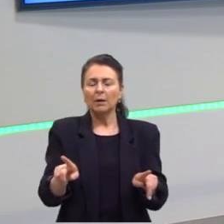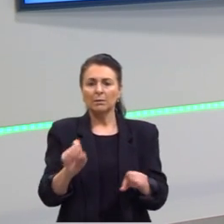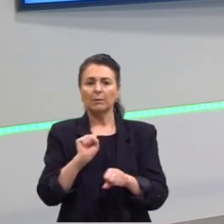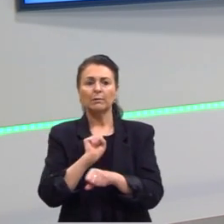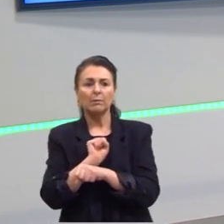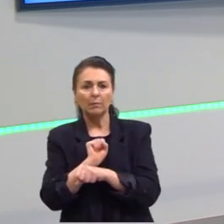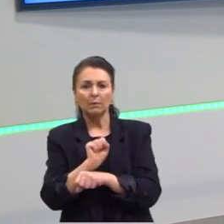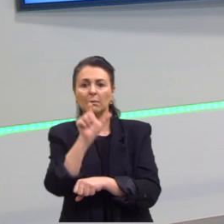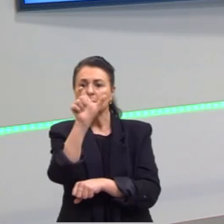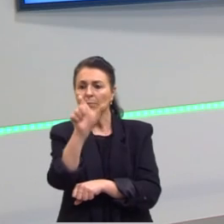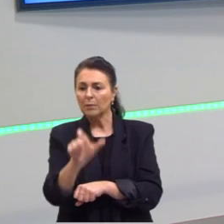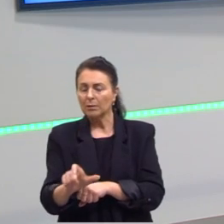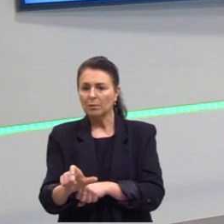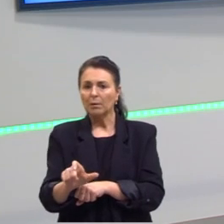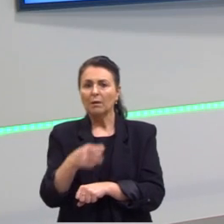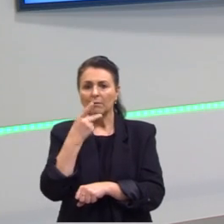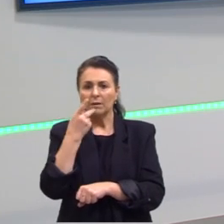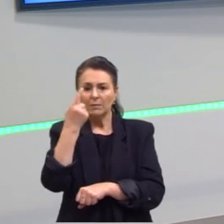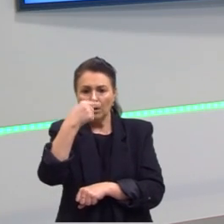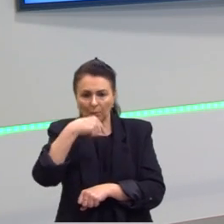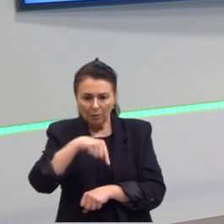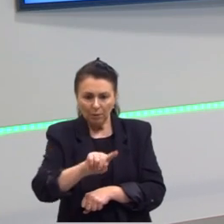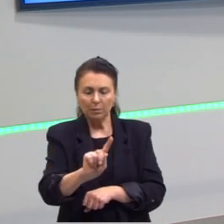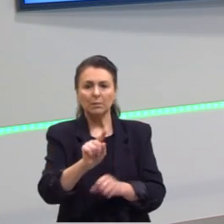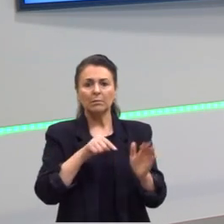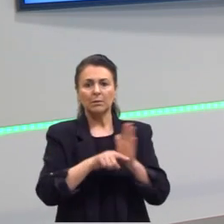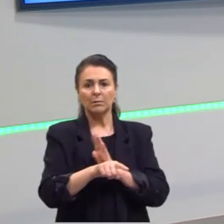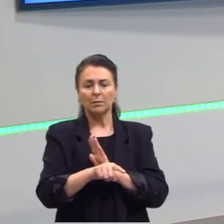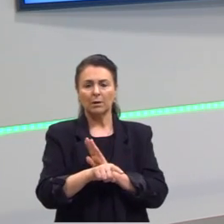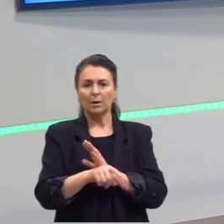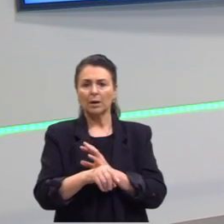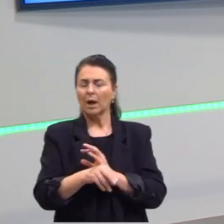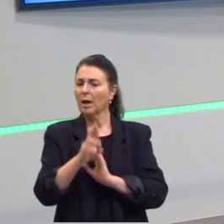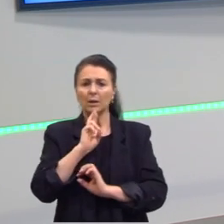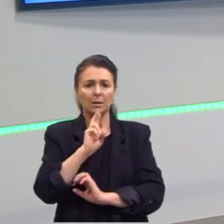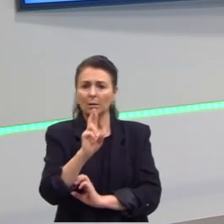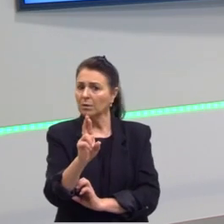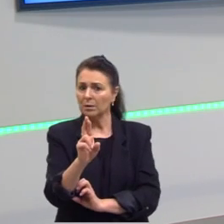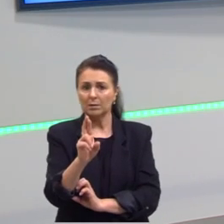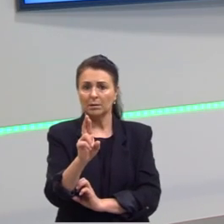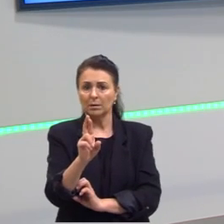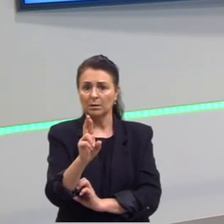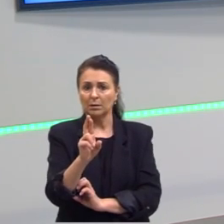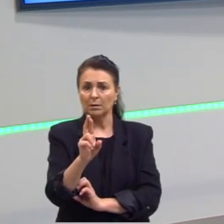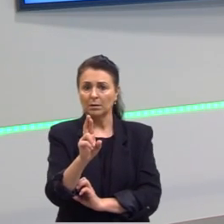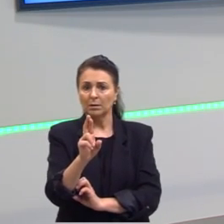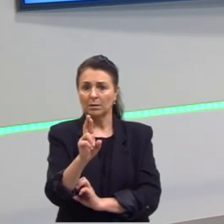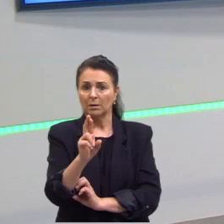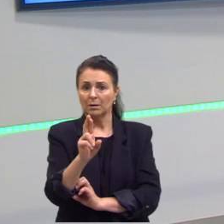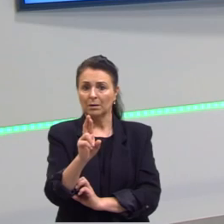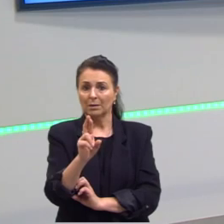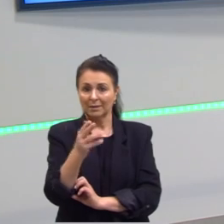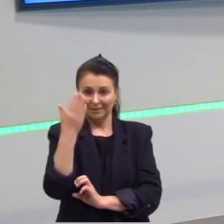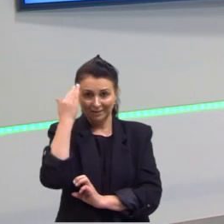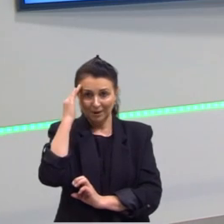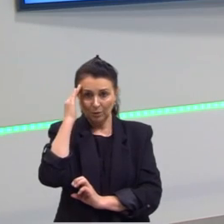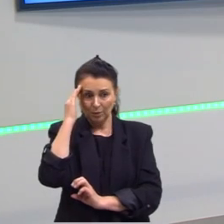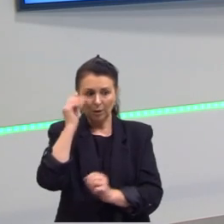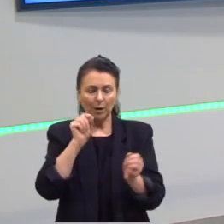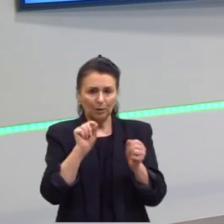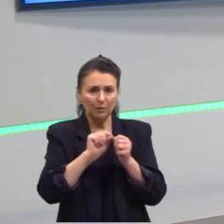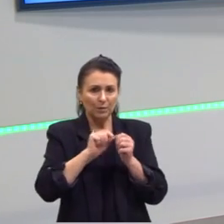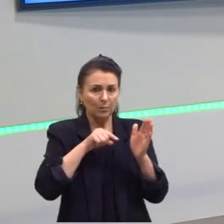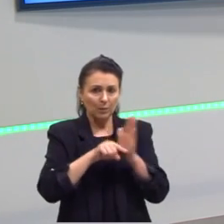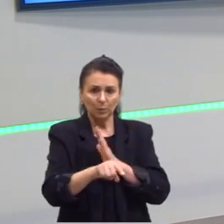a gente não espera que a pessoa por exemplo nos faz uma outra pergunta por que não é o desejado no script da comunicação